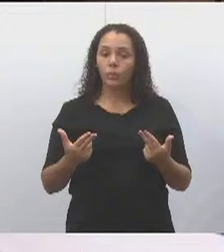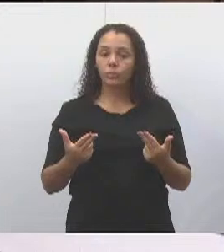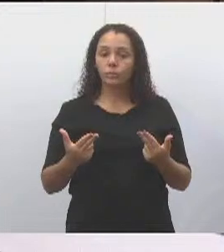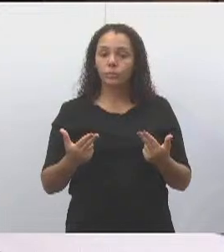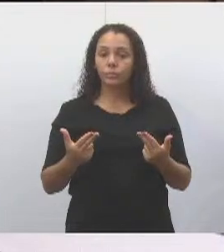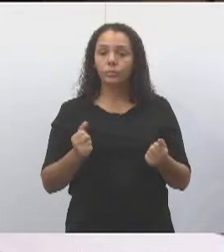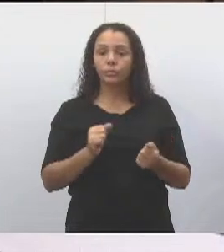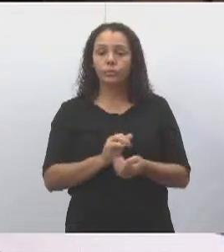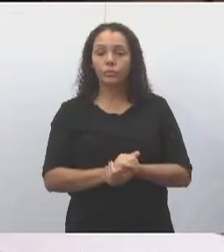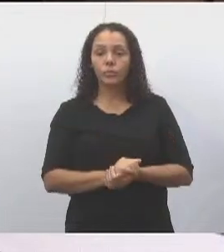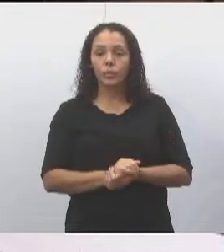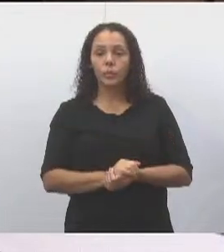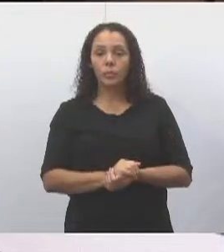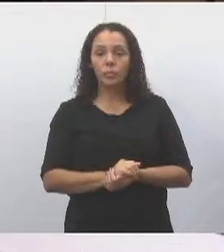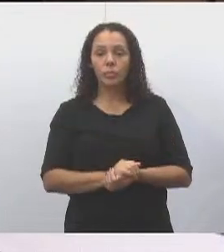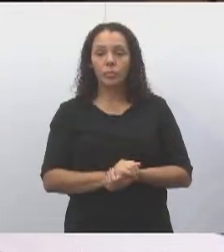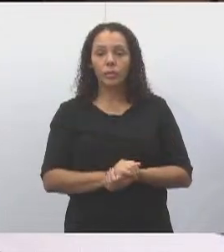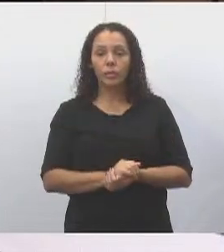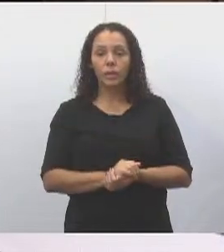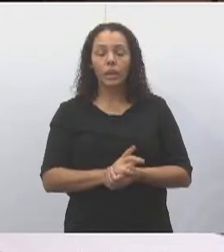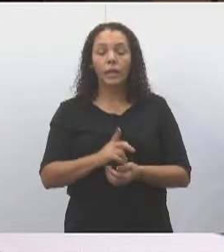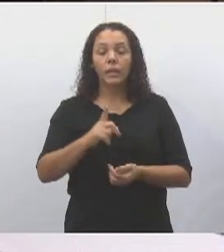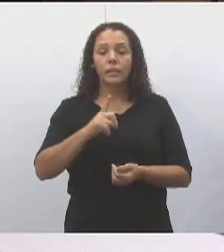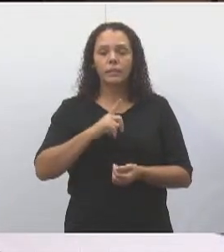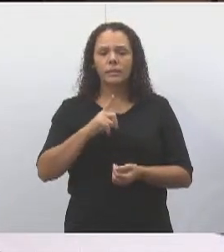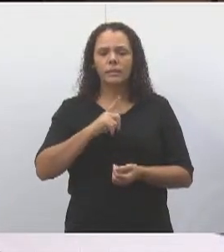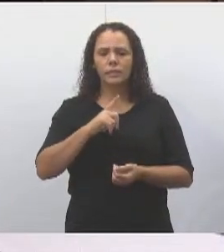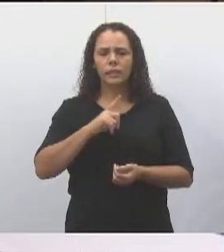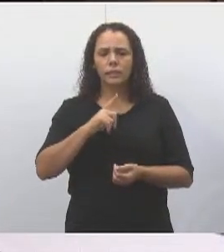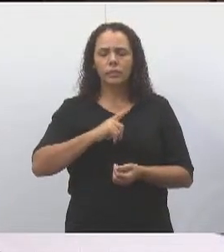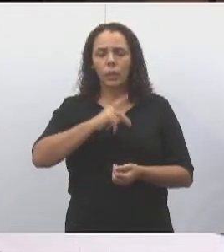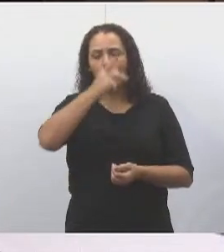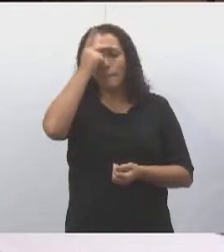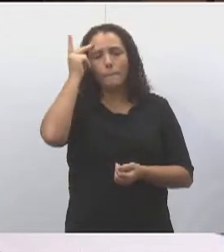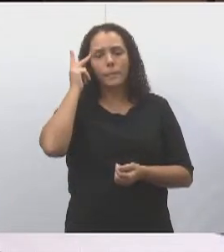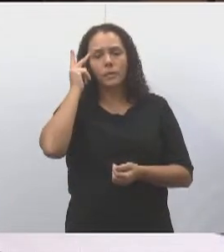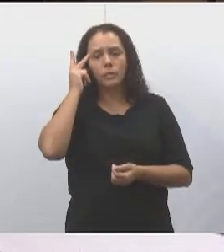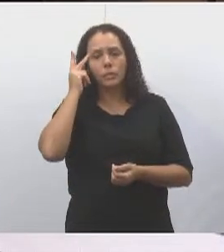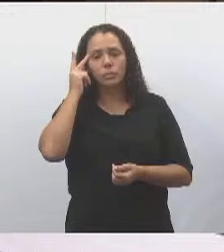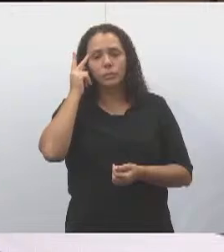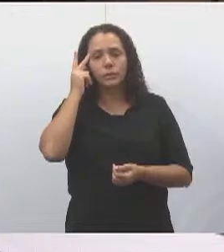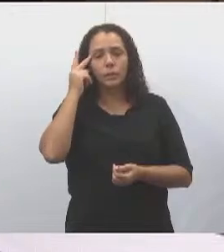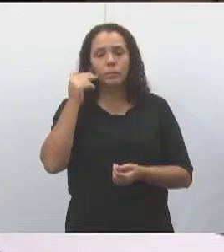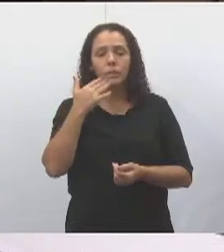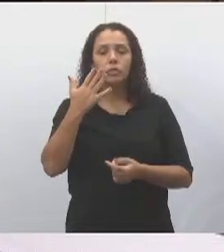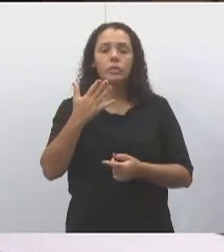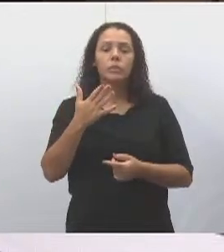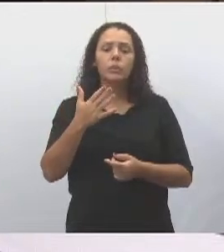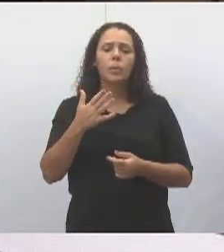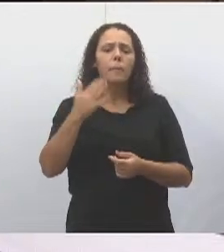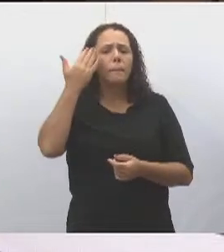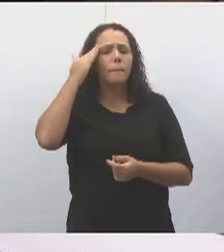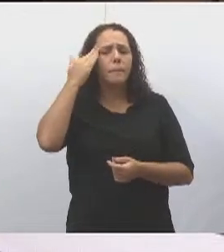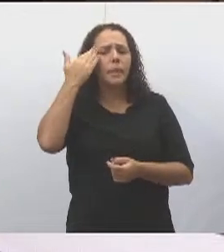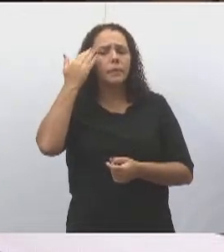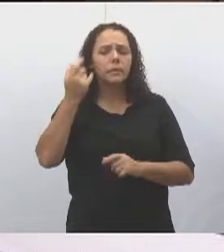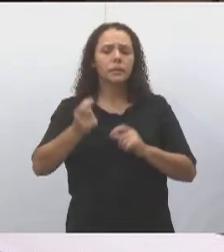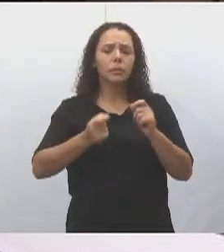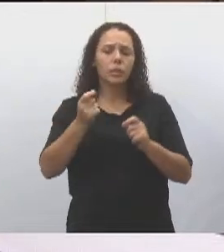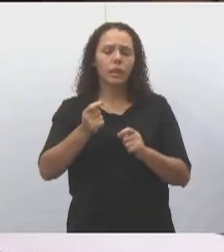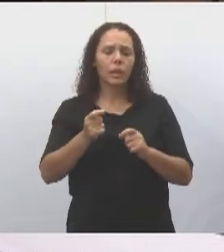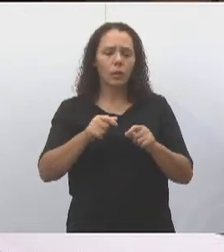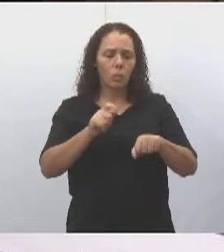reivindicações por conta das reduções do horário de trabalho dos servidores, porque eu explico para as pessoas de uma forma bem